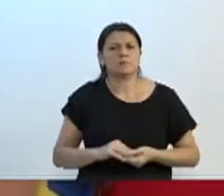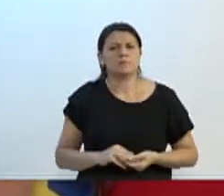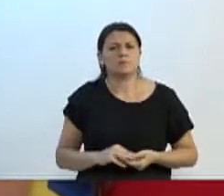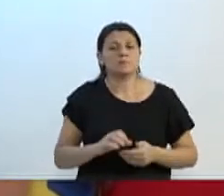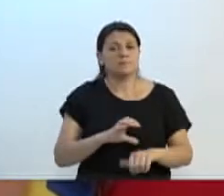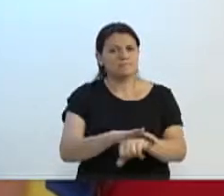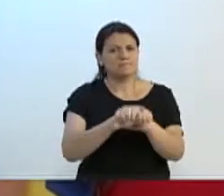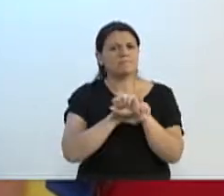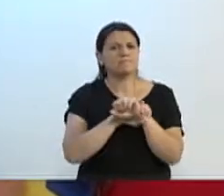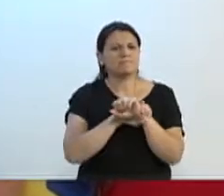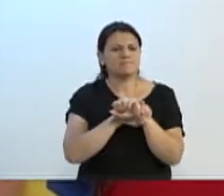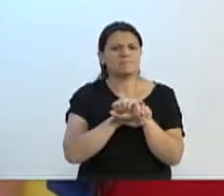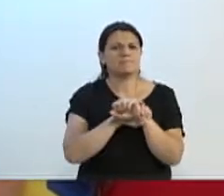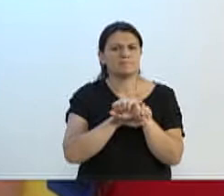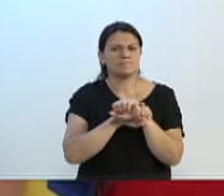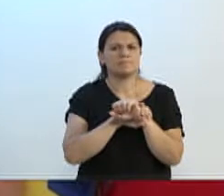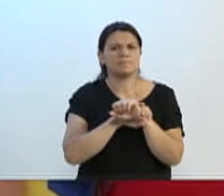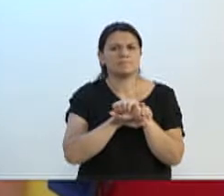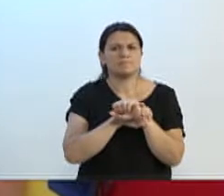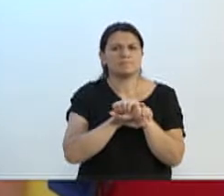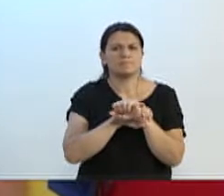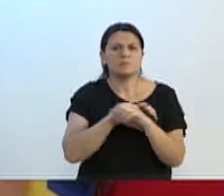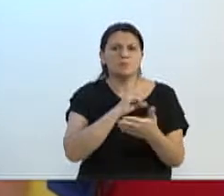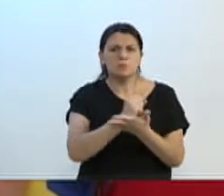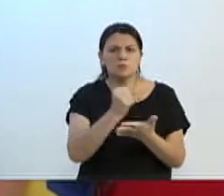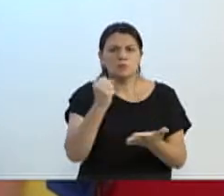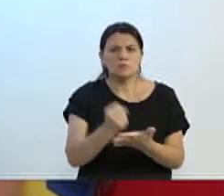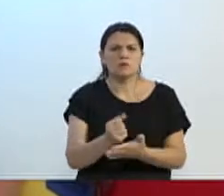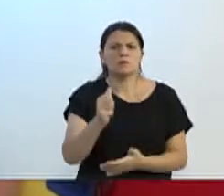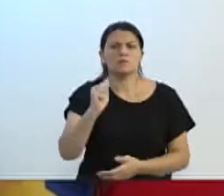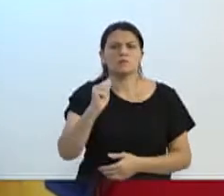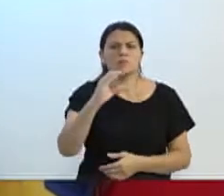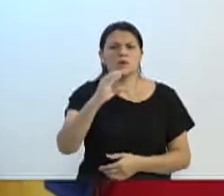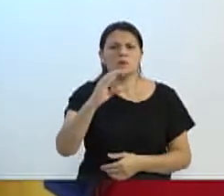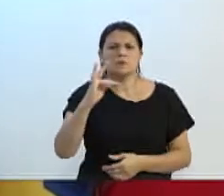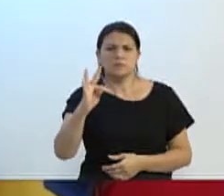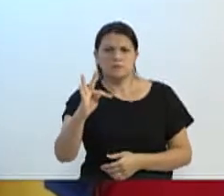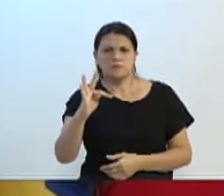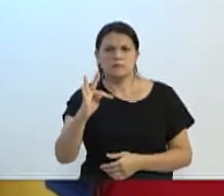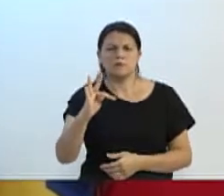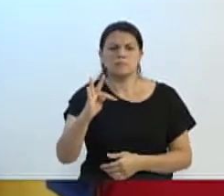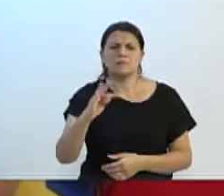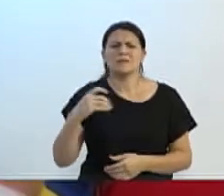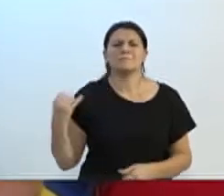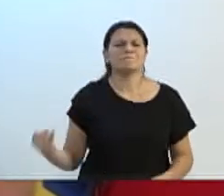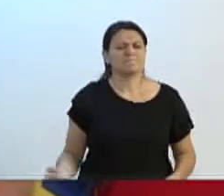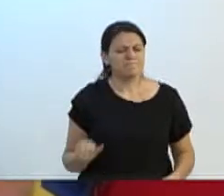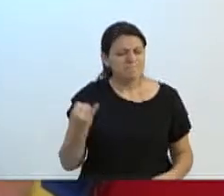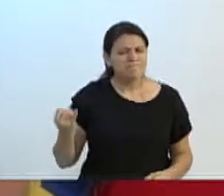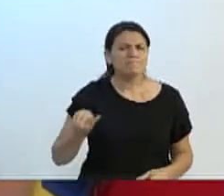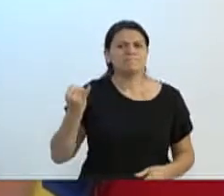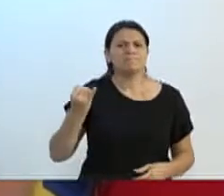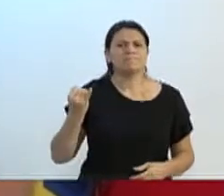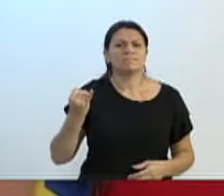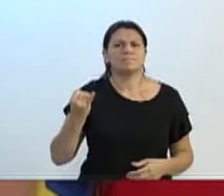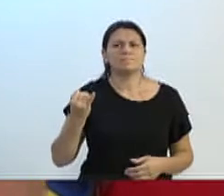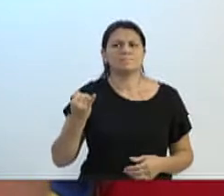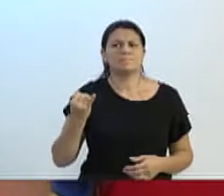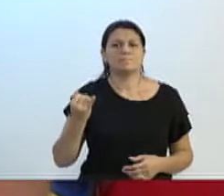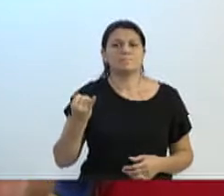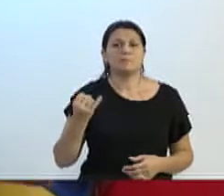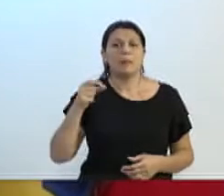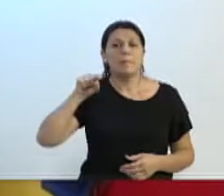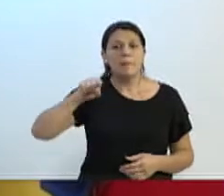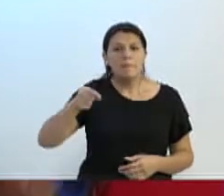da manutenção dos contratos ACTs, nesse momento tão importante para 1.300